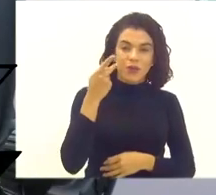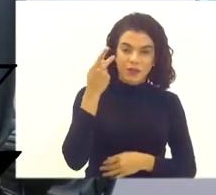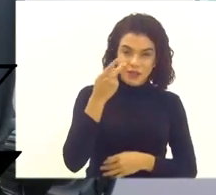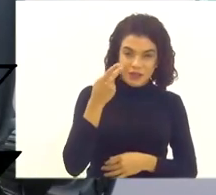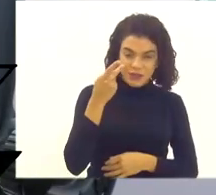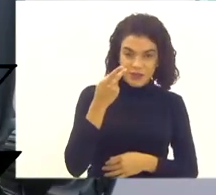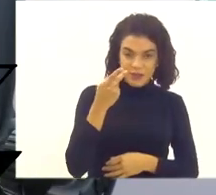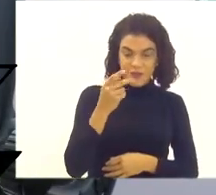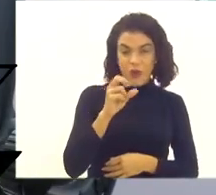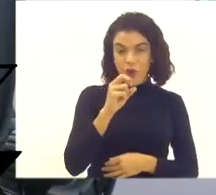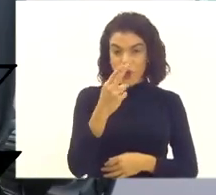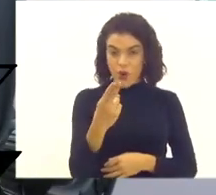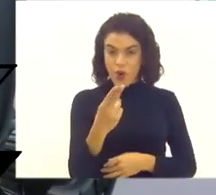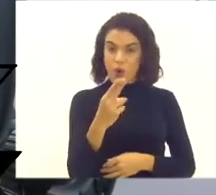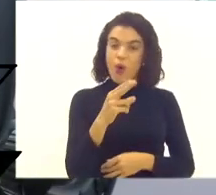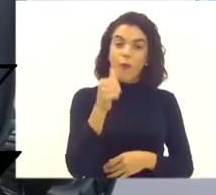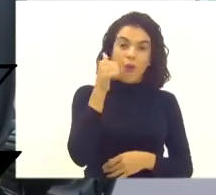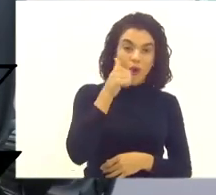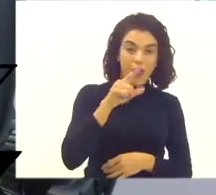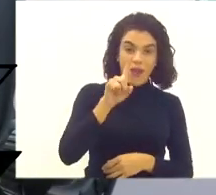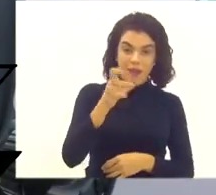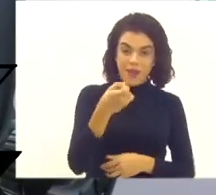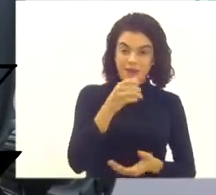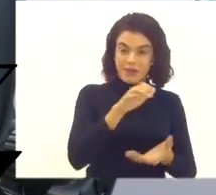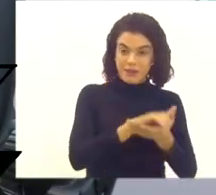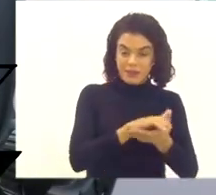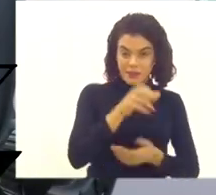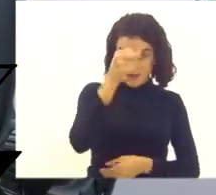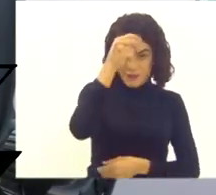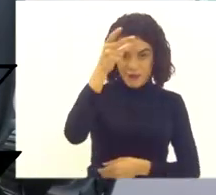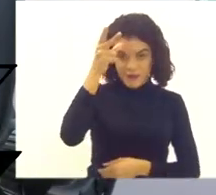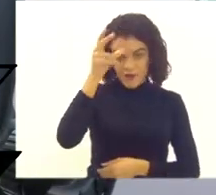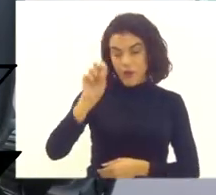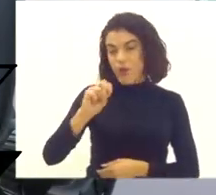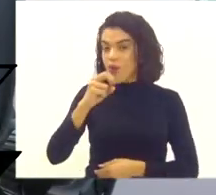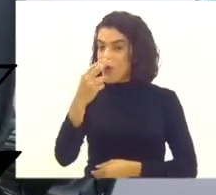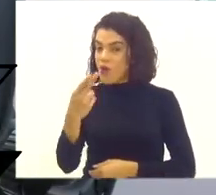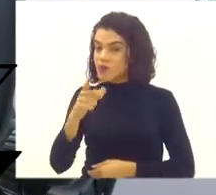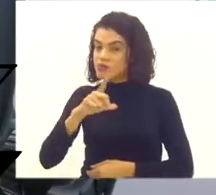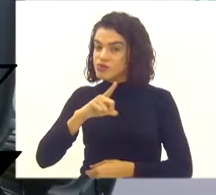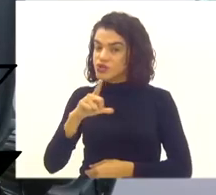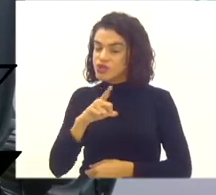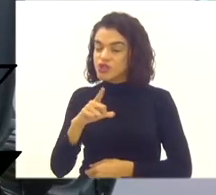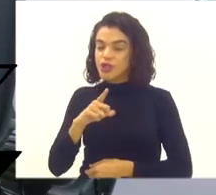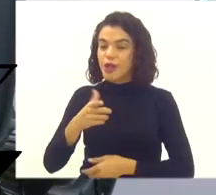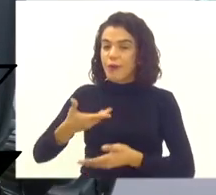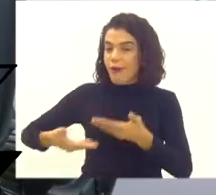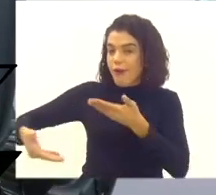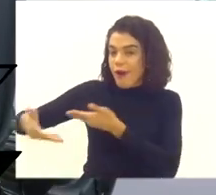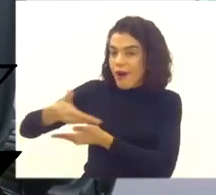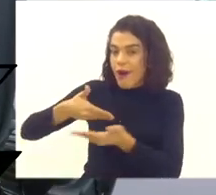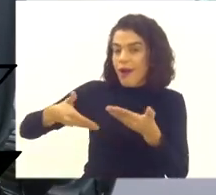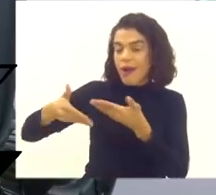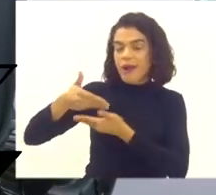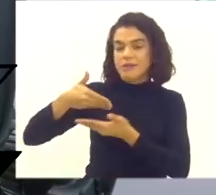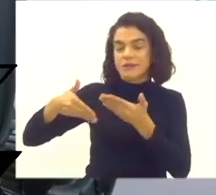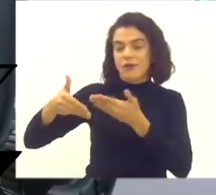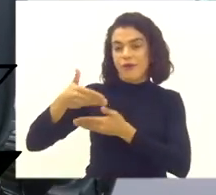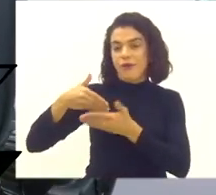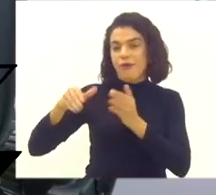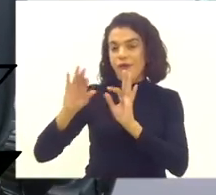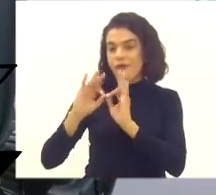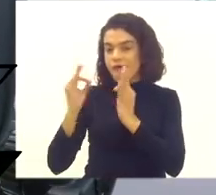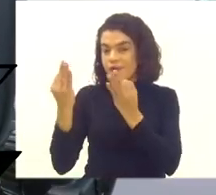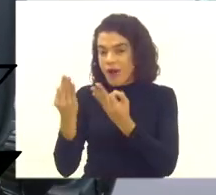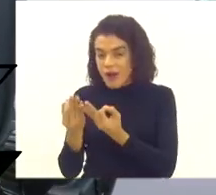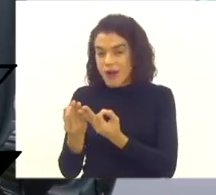ou era mulheres de ex-prefeitos ou tinham algum nível de algum